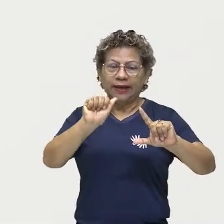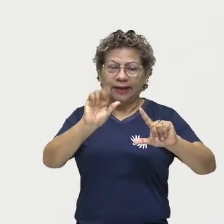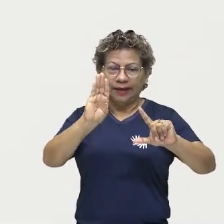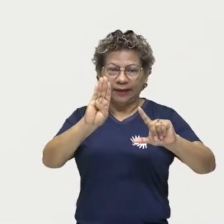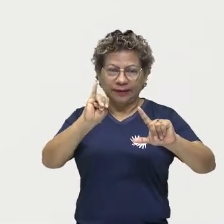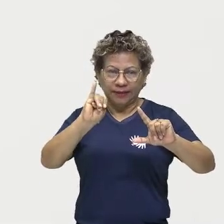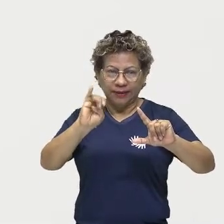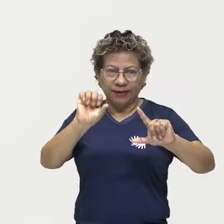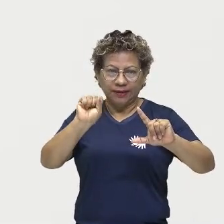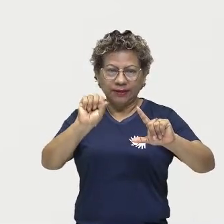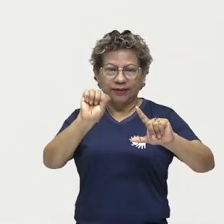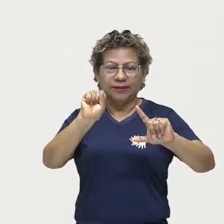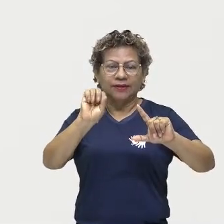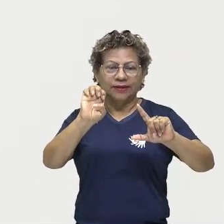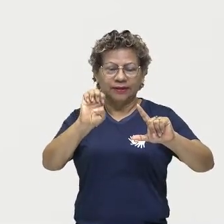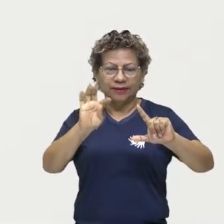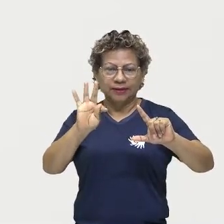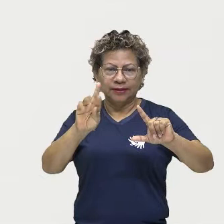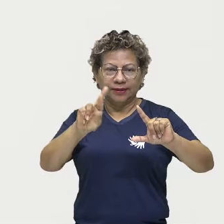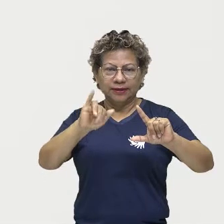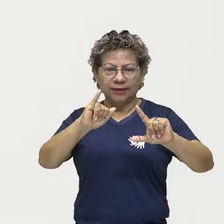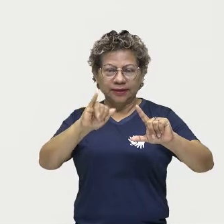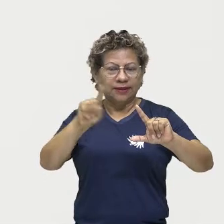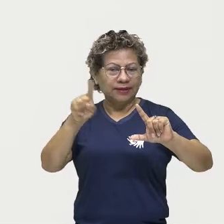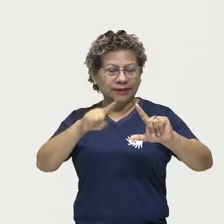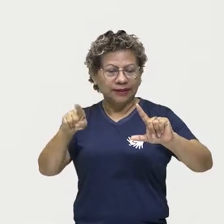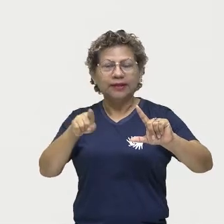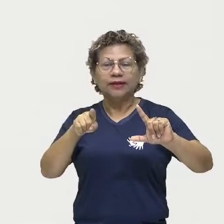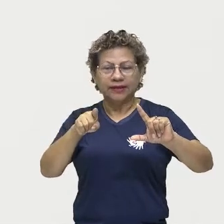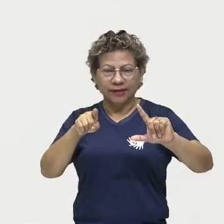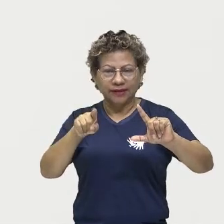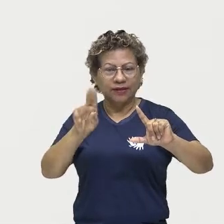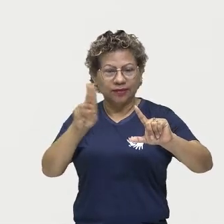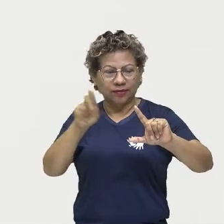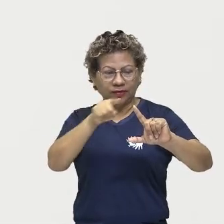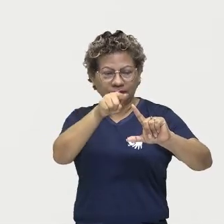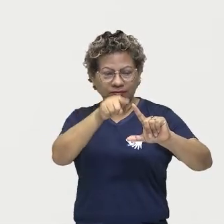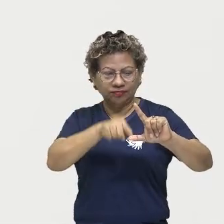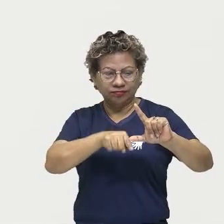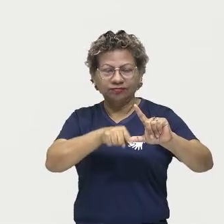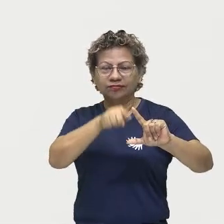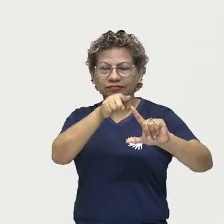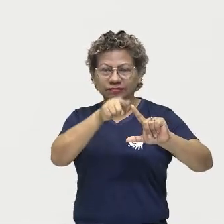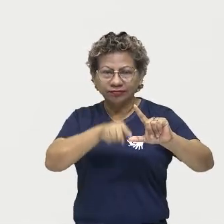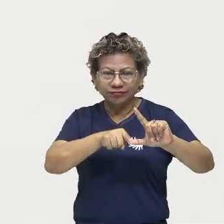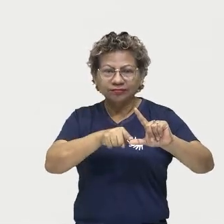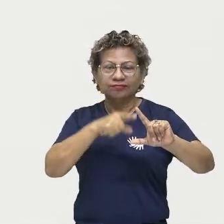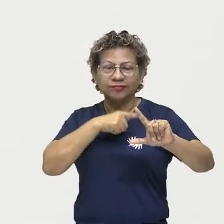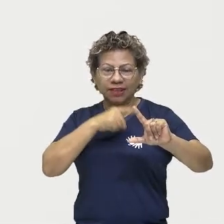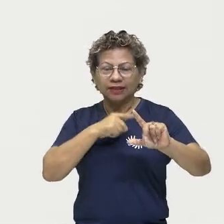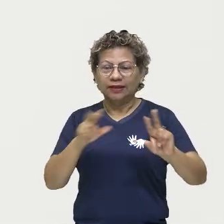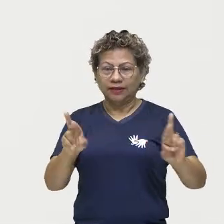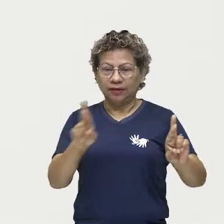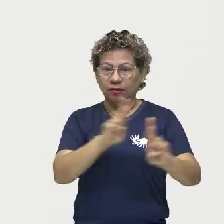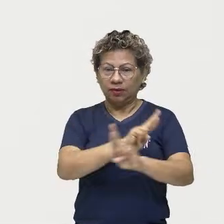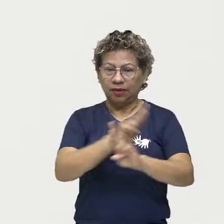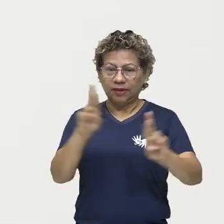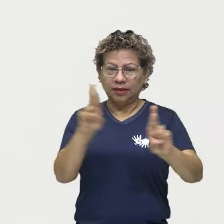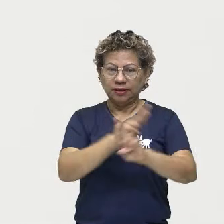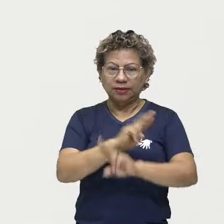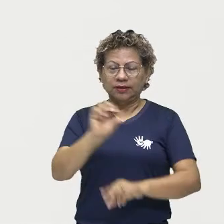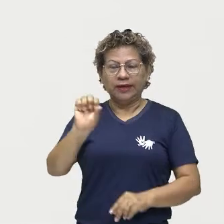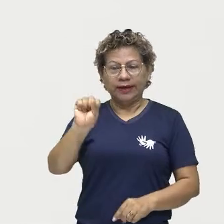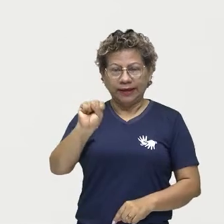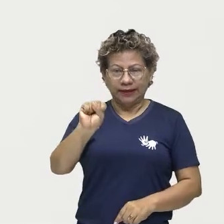bissetriz S1, que é a nossa reta vermelha, divide o ângulo correspondente ao vértice C em